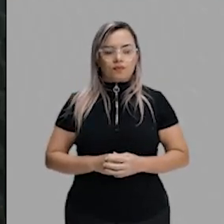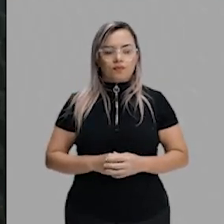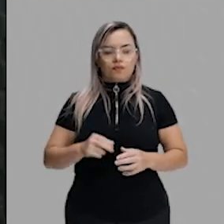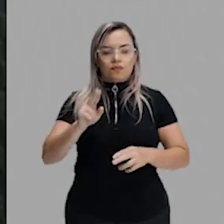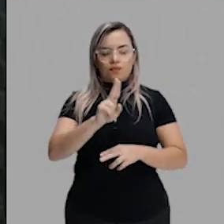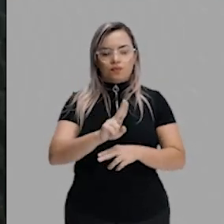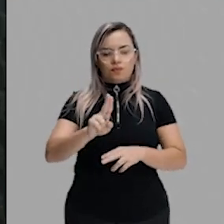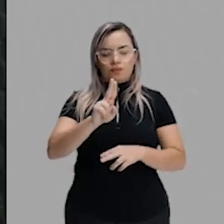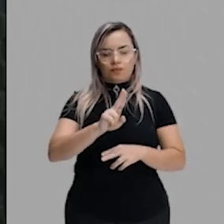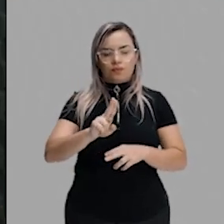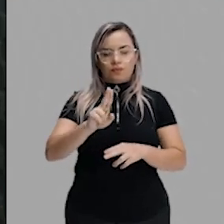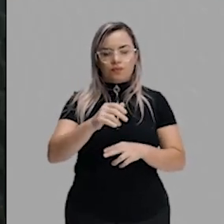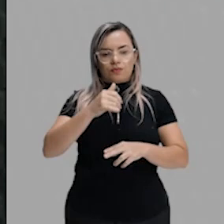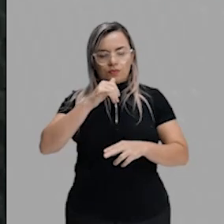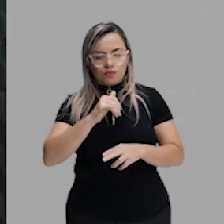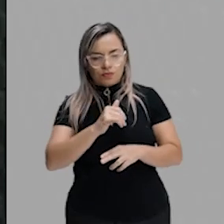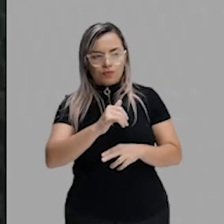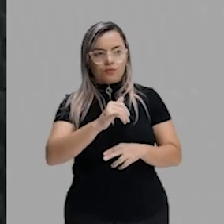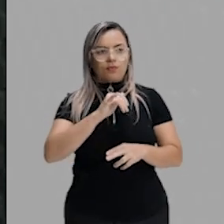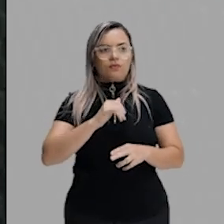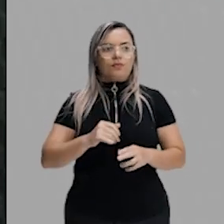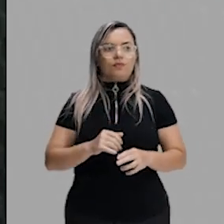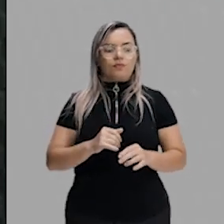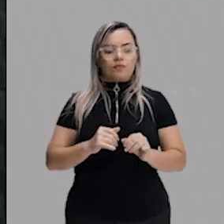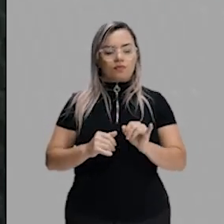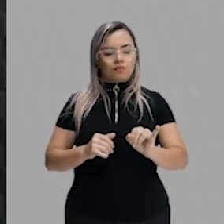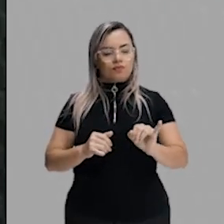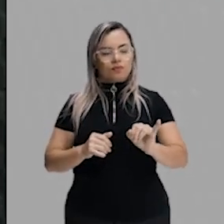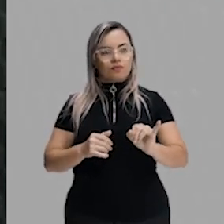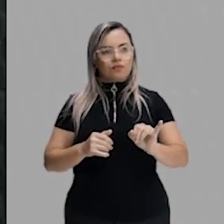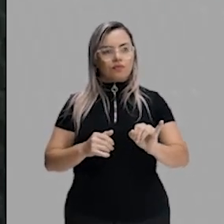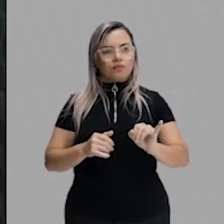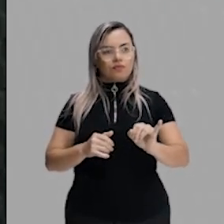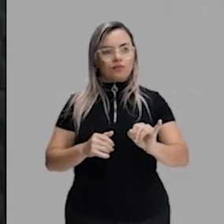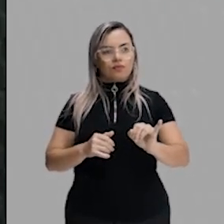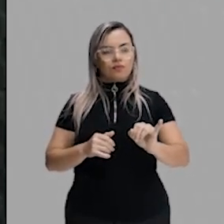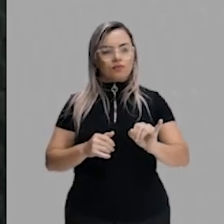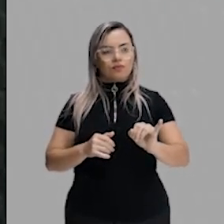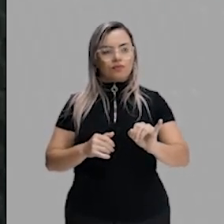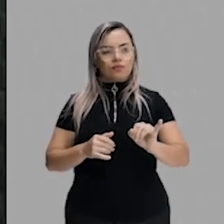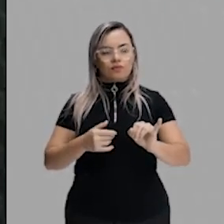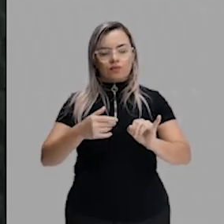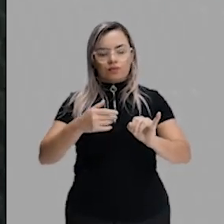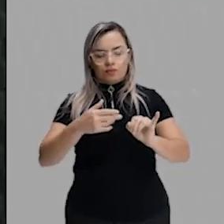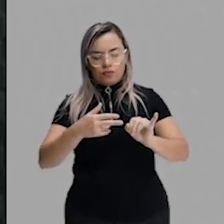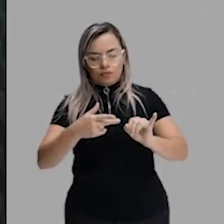A unidade de corrente, vocês já sabem que é o ampere. Pronto.